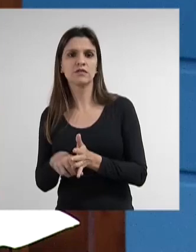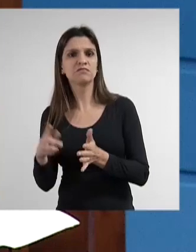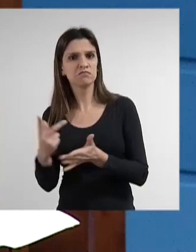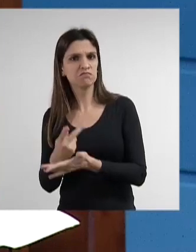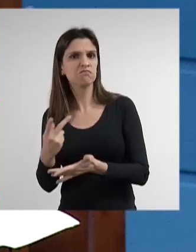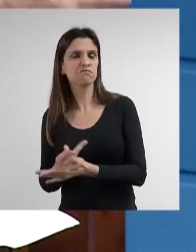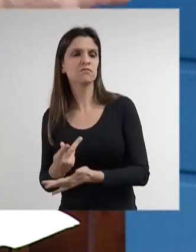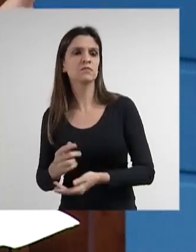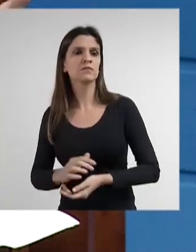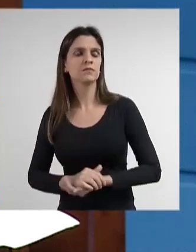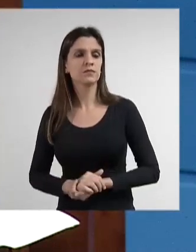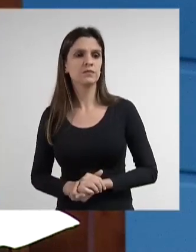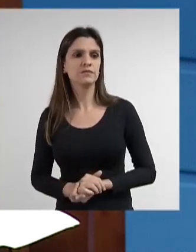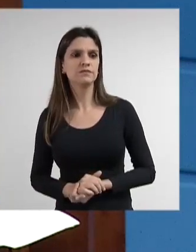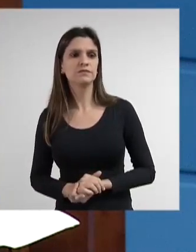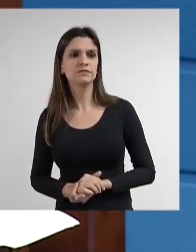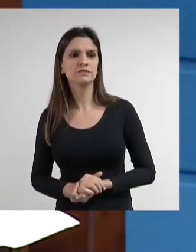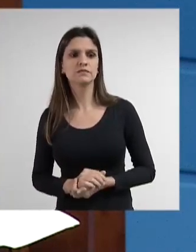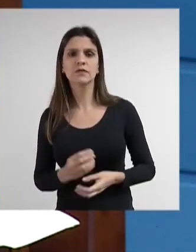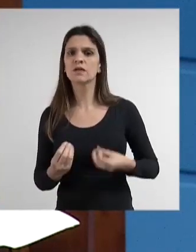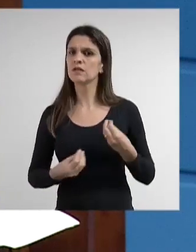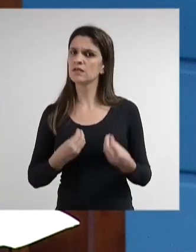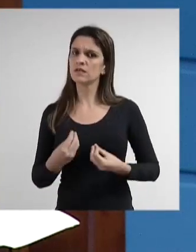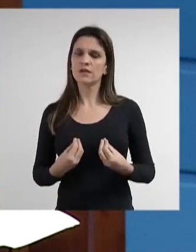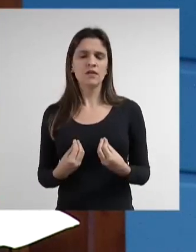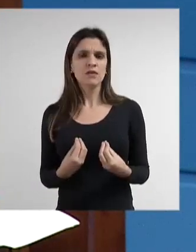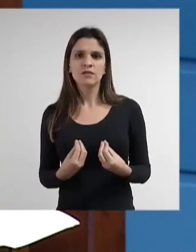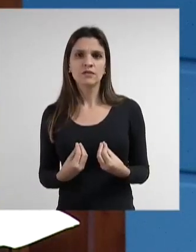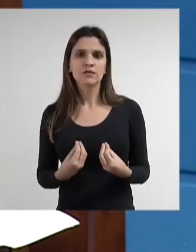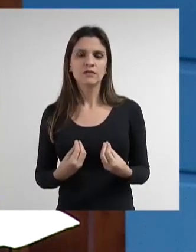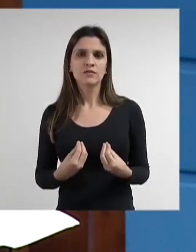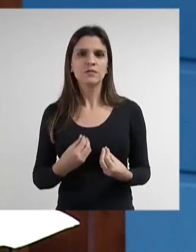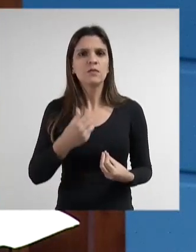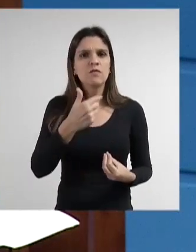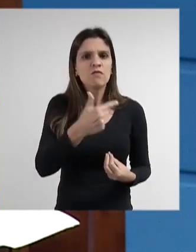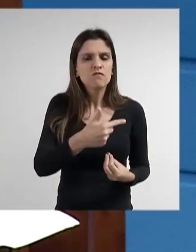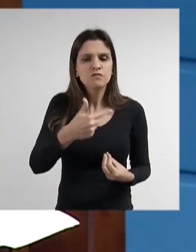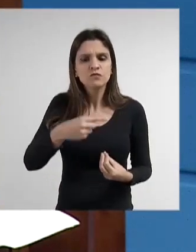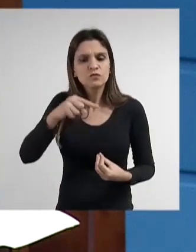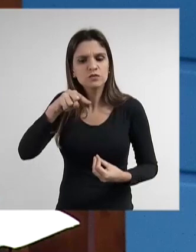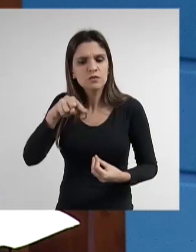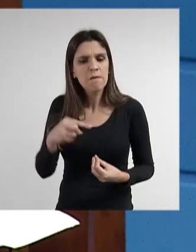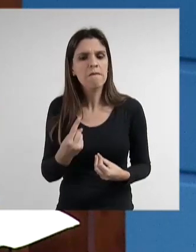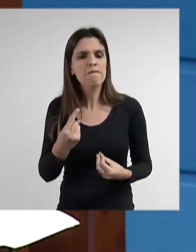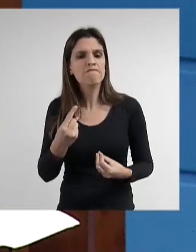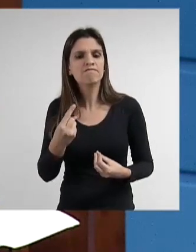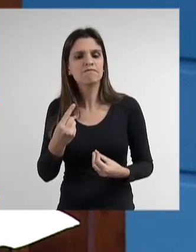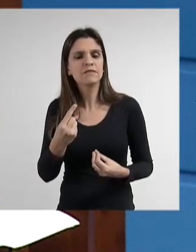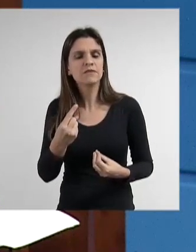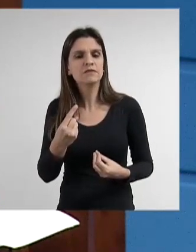Porque, como assim 22 mil irregularidades?